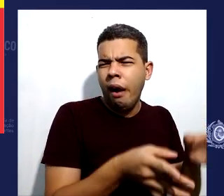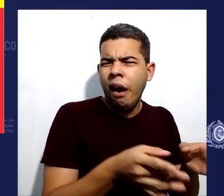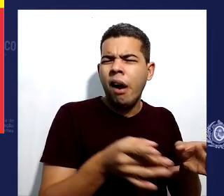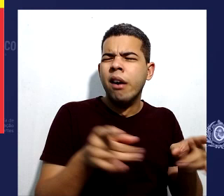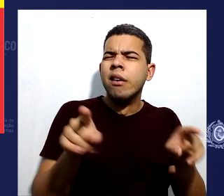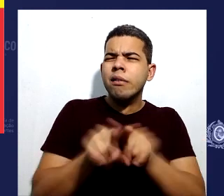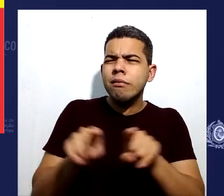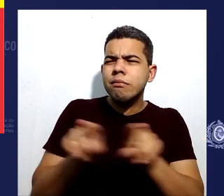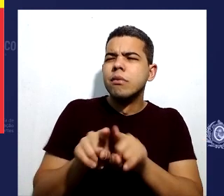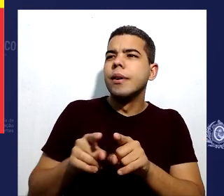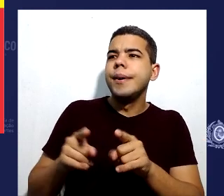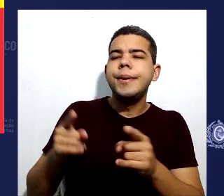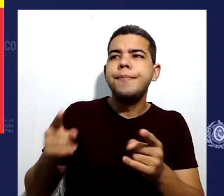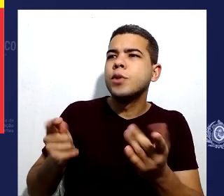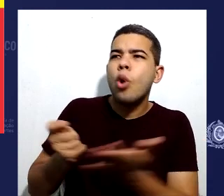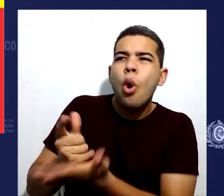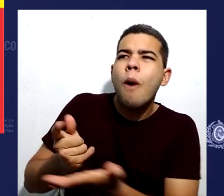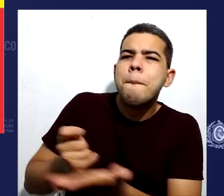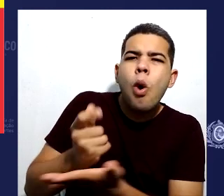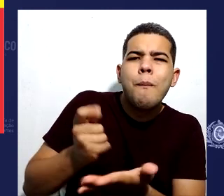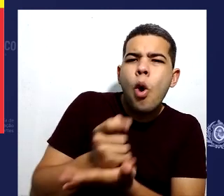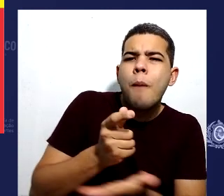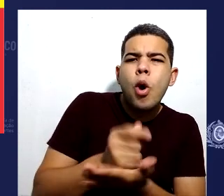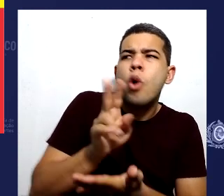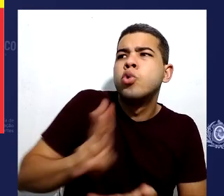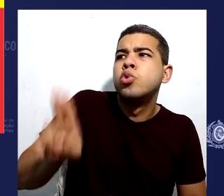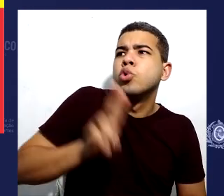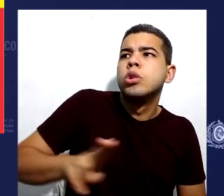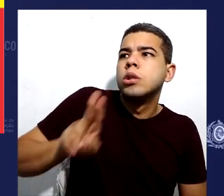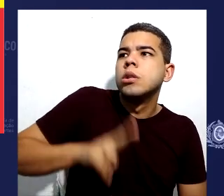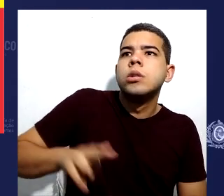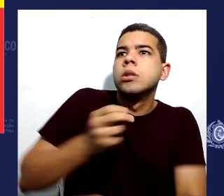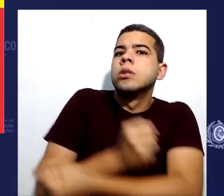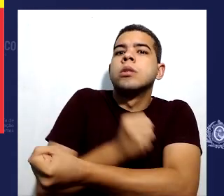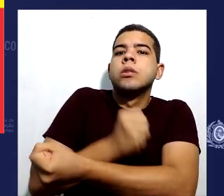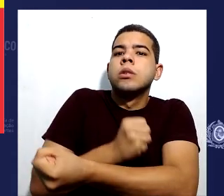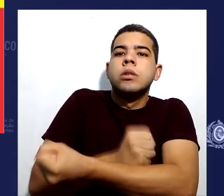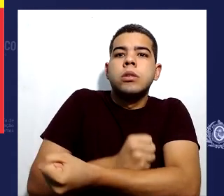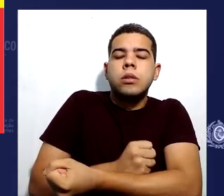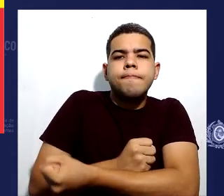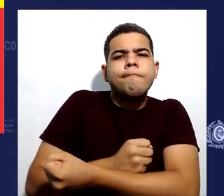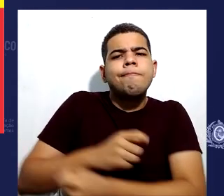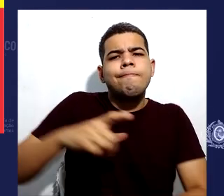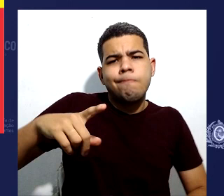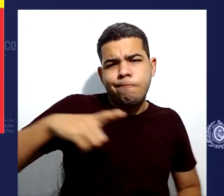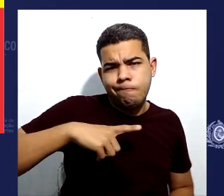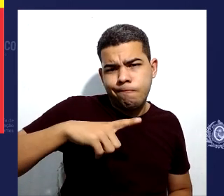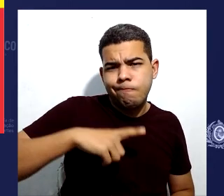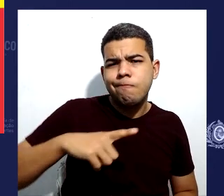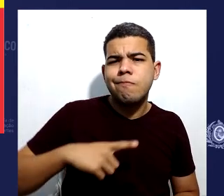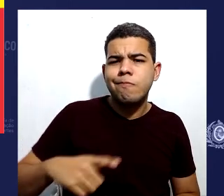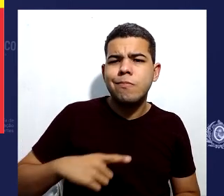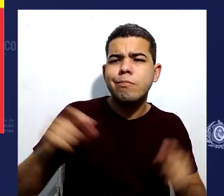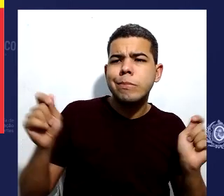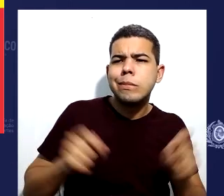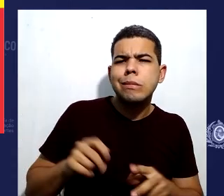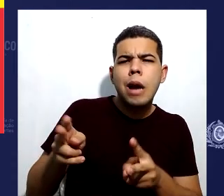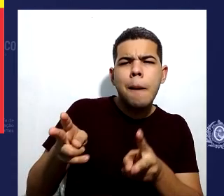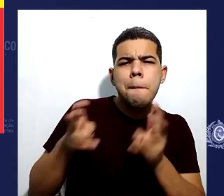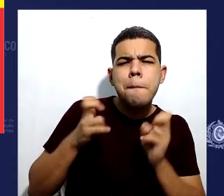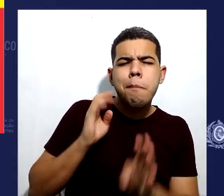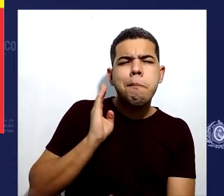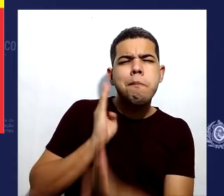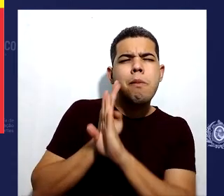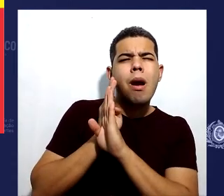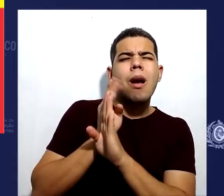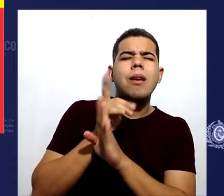drogas. Então, 3 desses sintomas já são suficientes para diagnosticar a dependência química. E